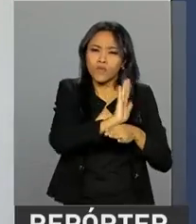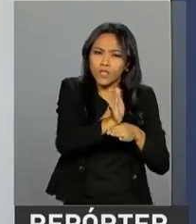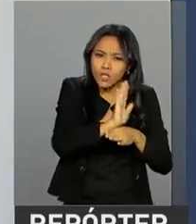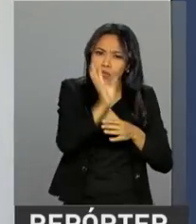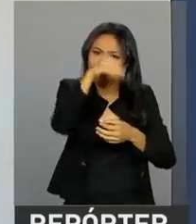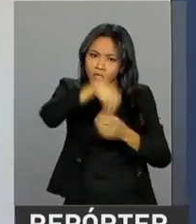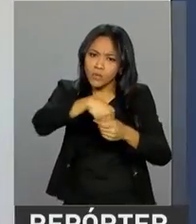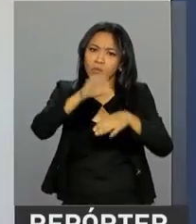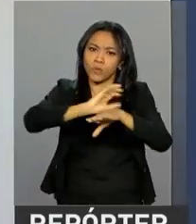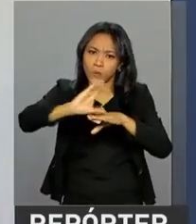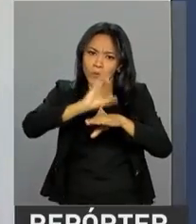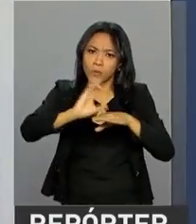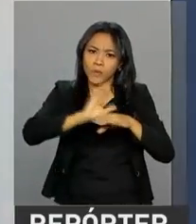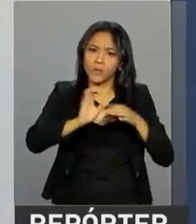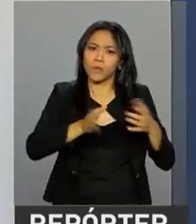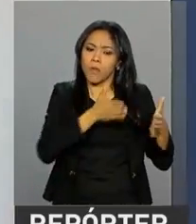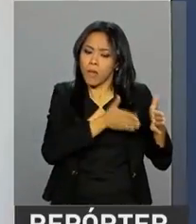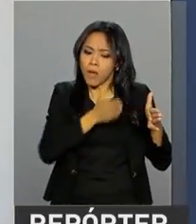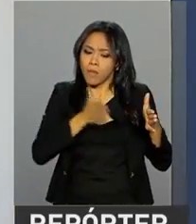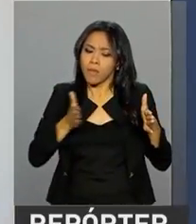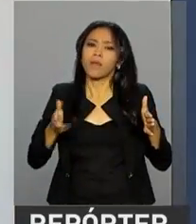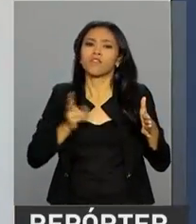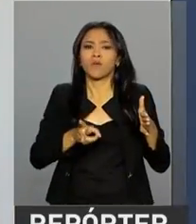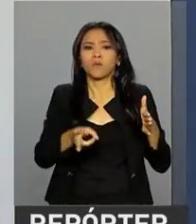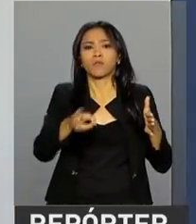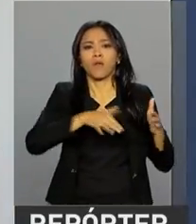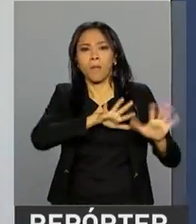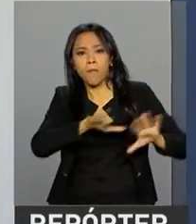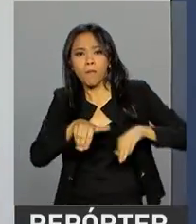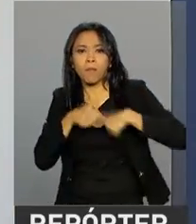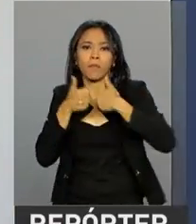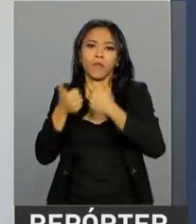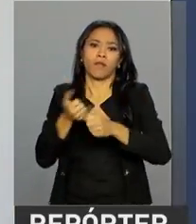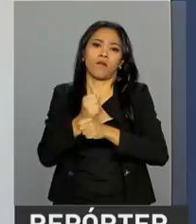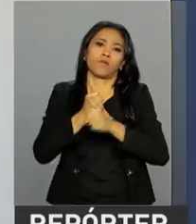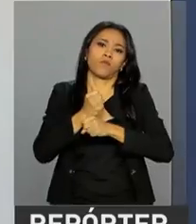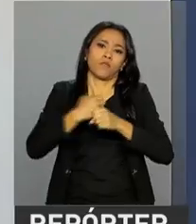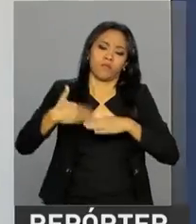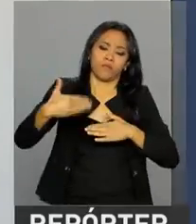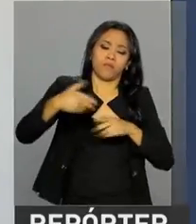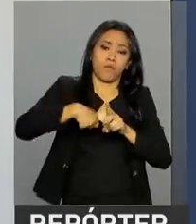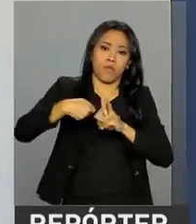próprio curso ea gente vai continuar com essa evolução nos próximos anos nos próximos meses também